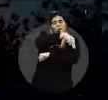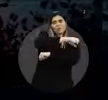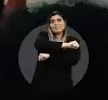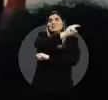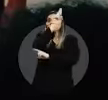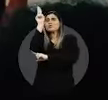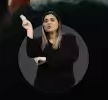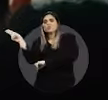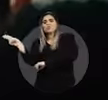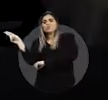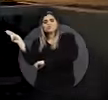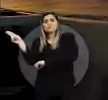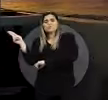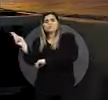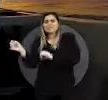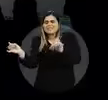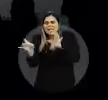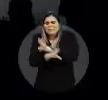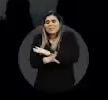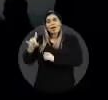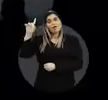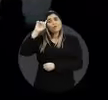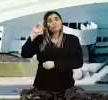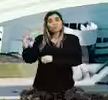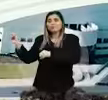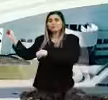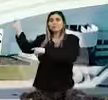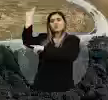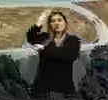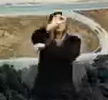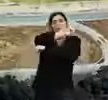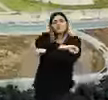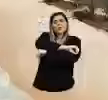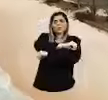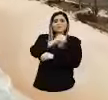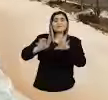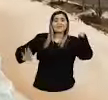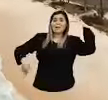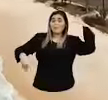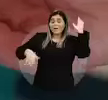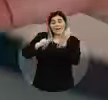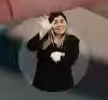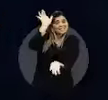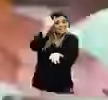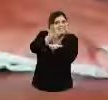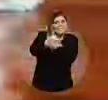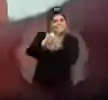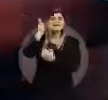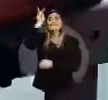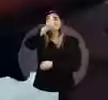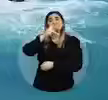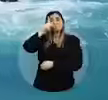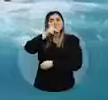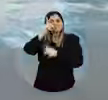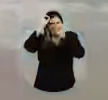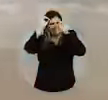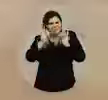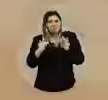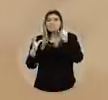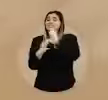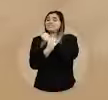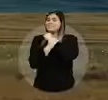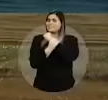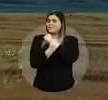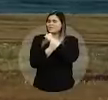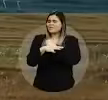terminar o dia no belíssimo pôr do sol na Praia do Jacaré. A Paraíba está pronta para receber você com segurança. Venha